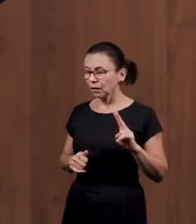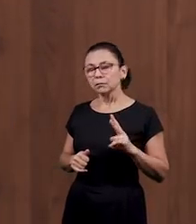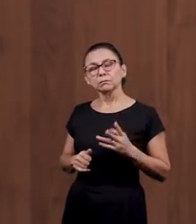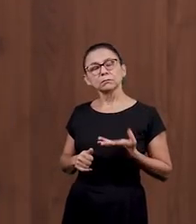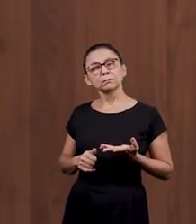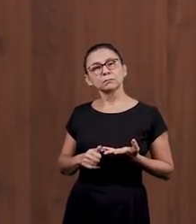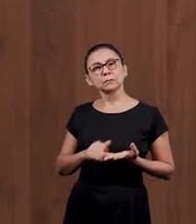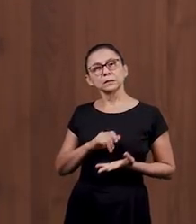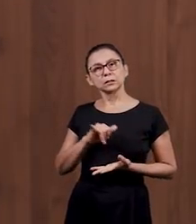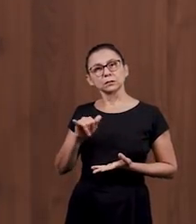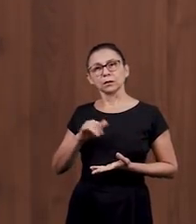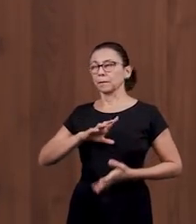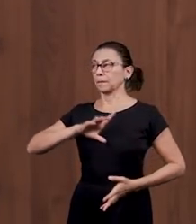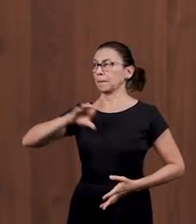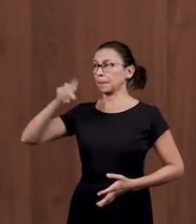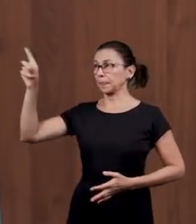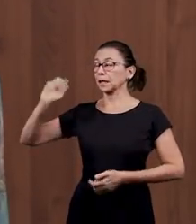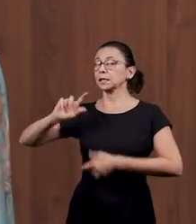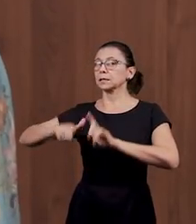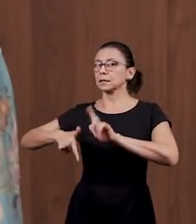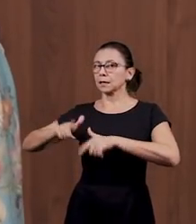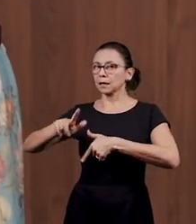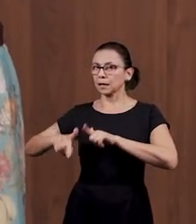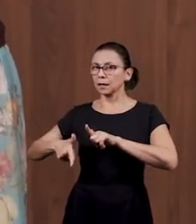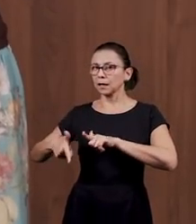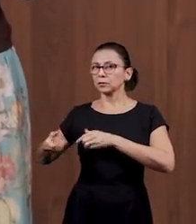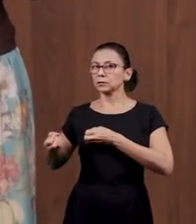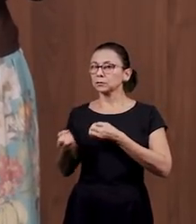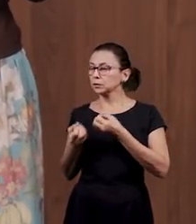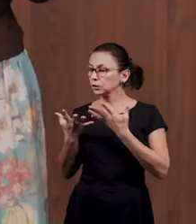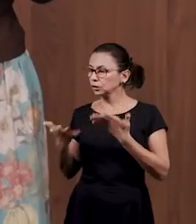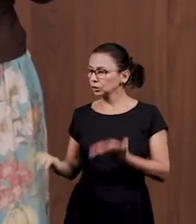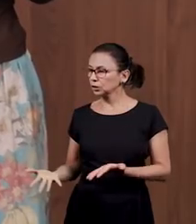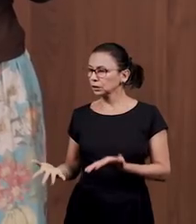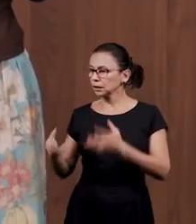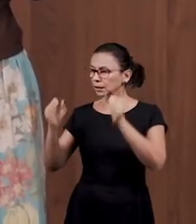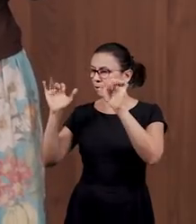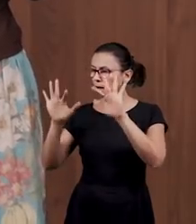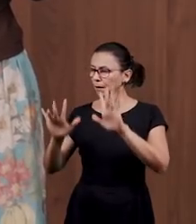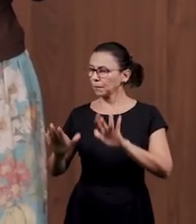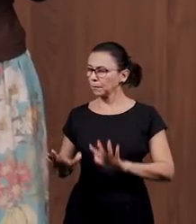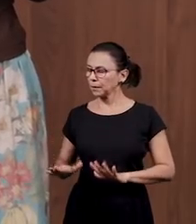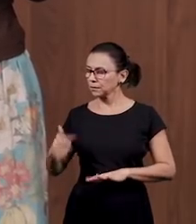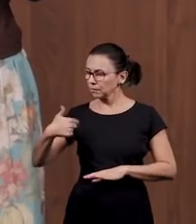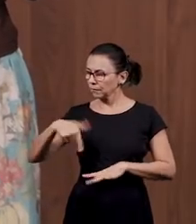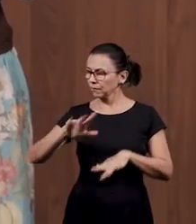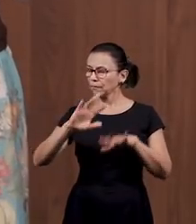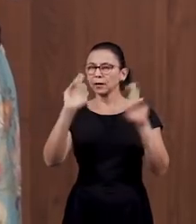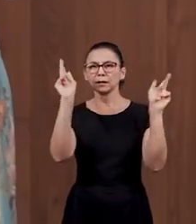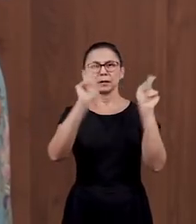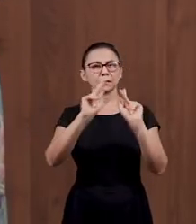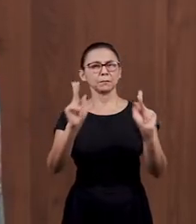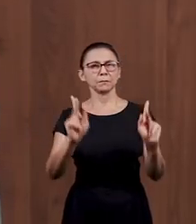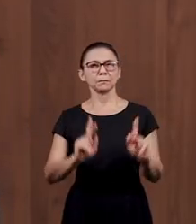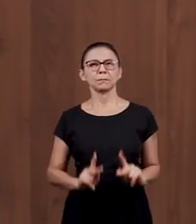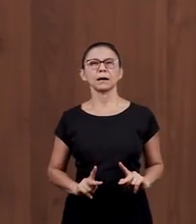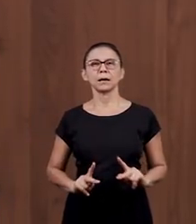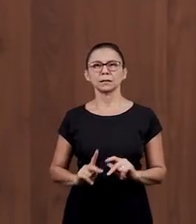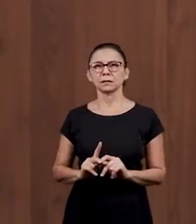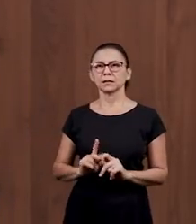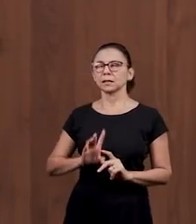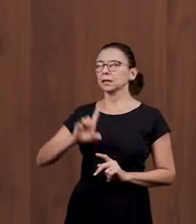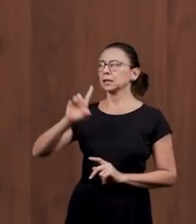diz assim: o Deus de Israel te conceda, vai em paz, o Deus de Israel conceda-te a